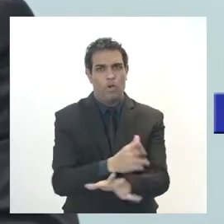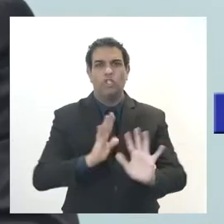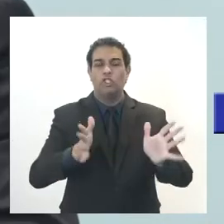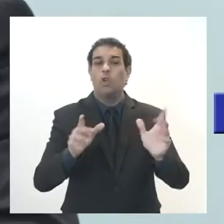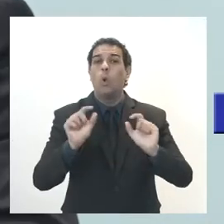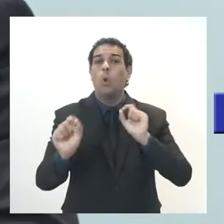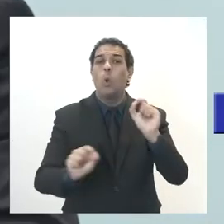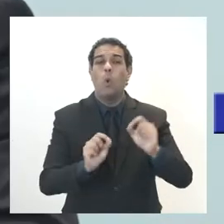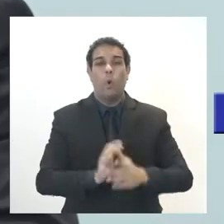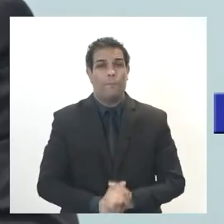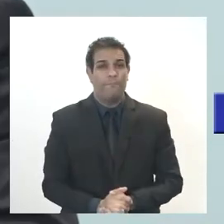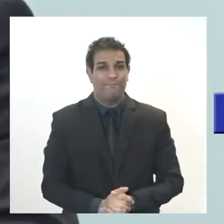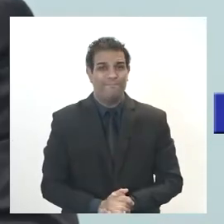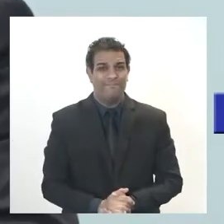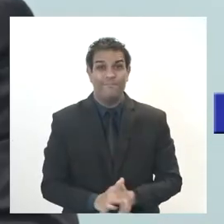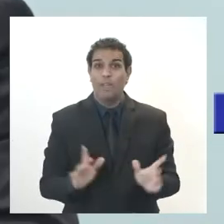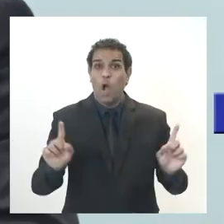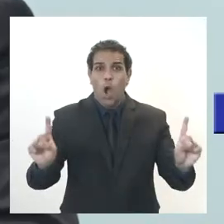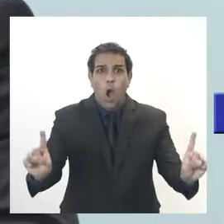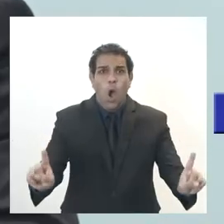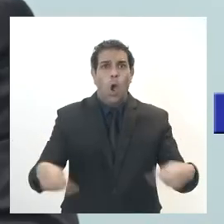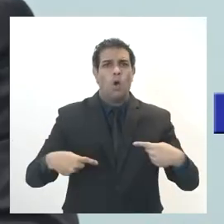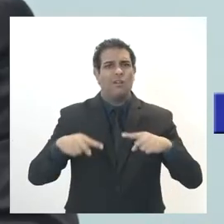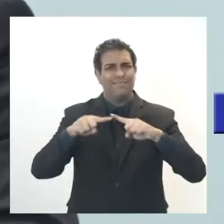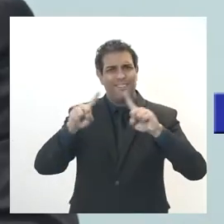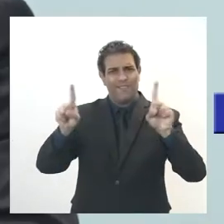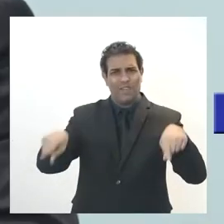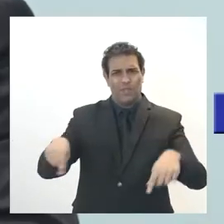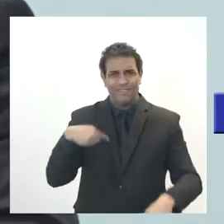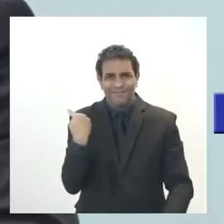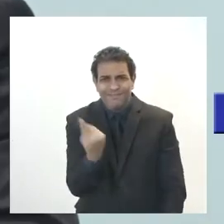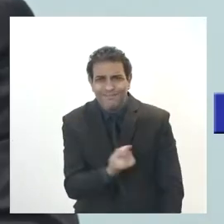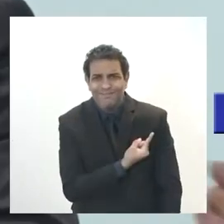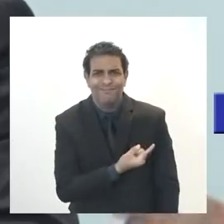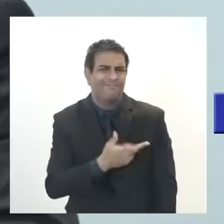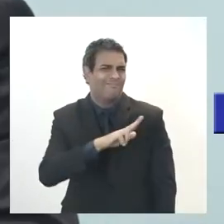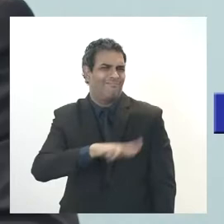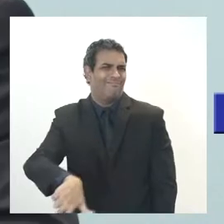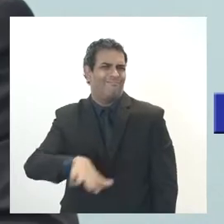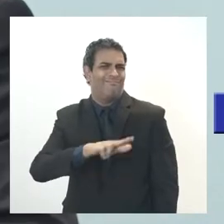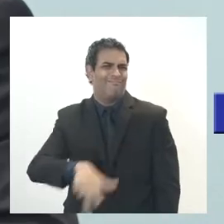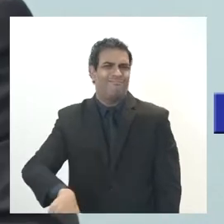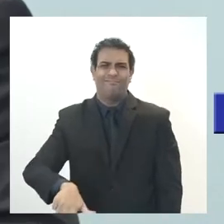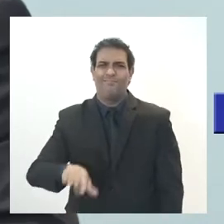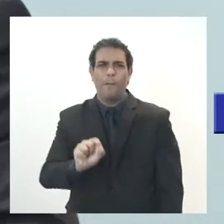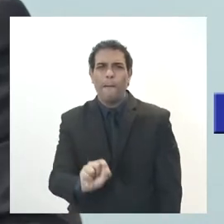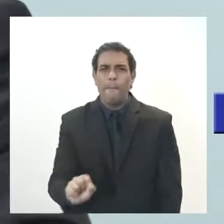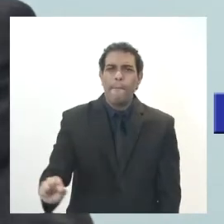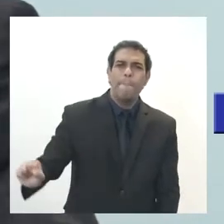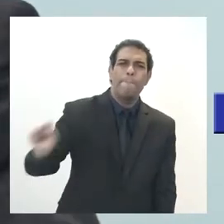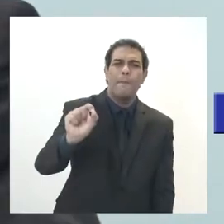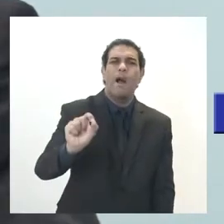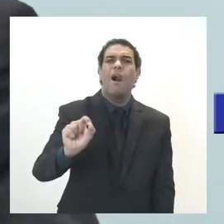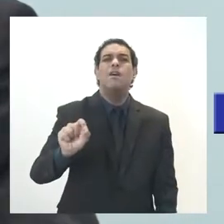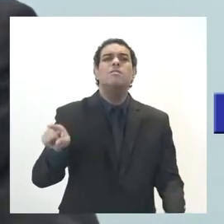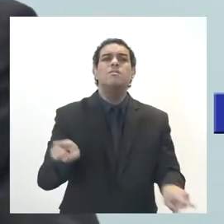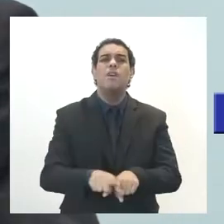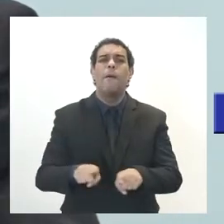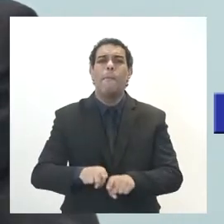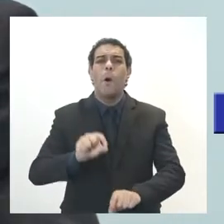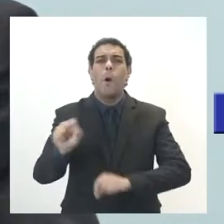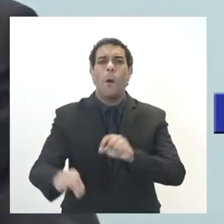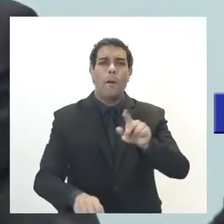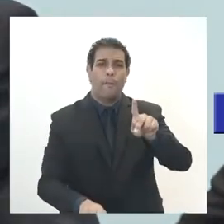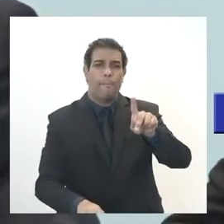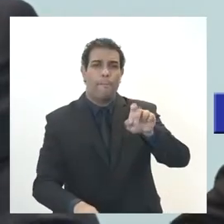porque ela não ataca somente os servidores da servidores públicos ela ela